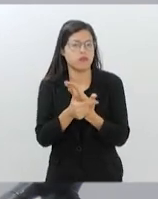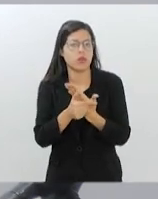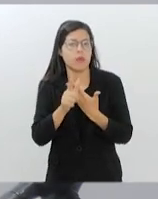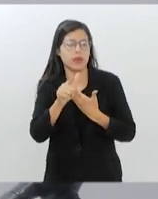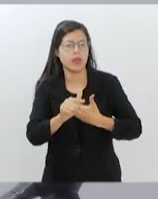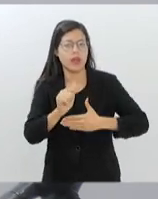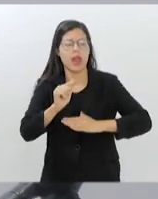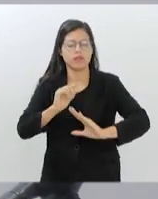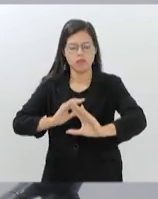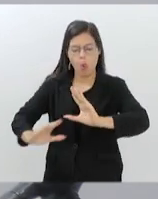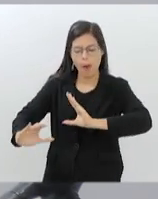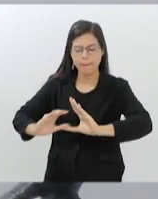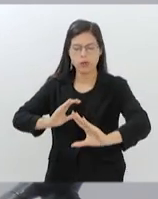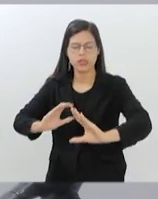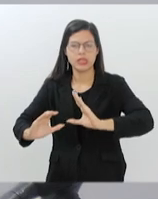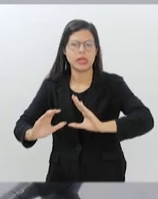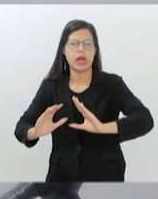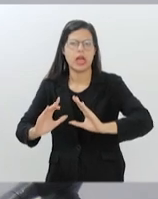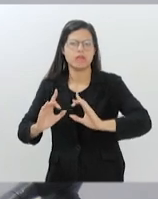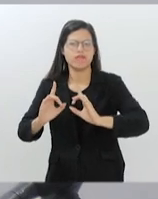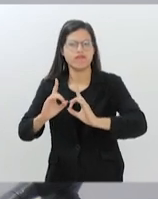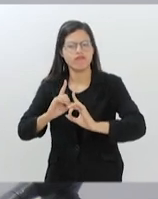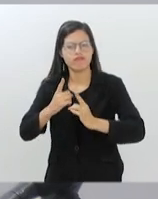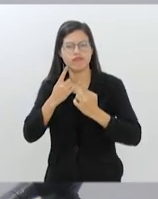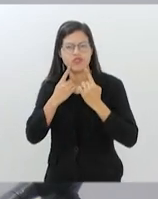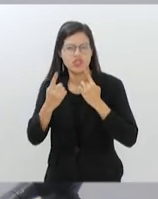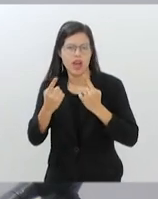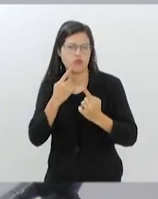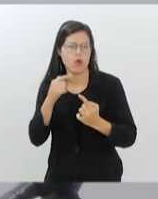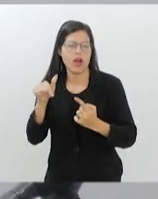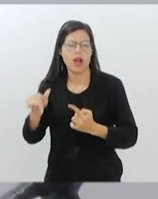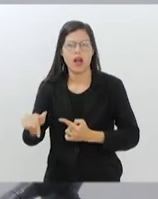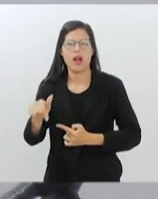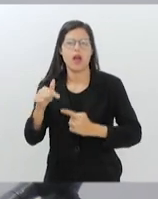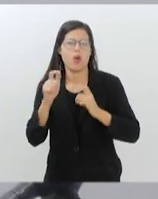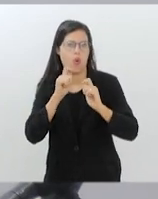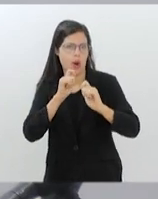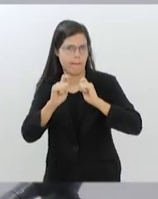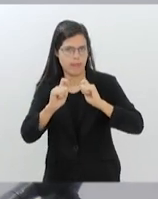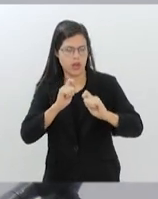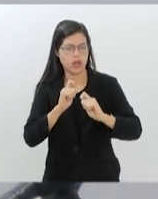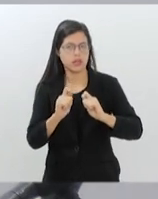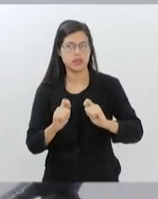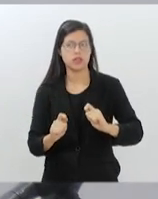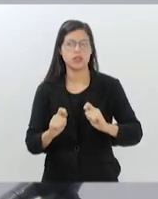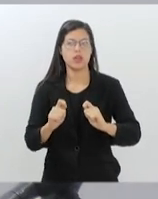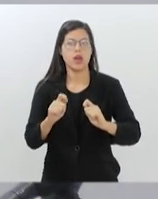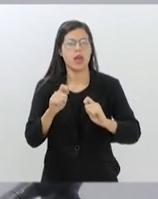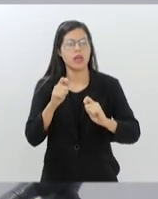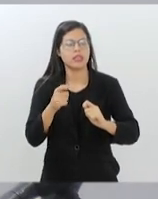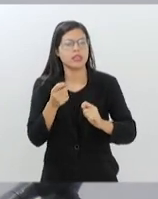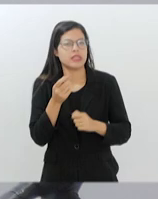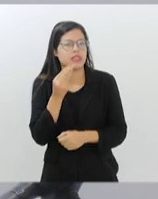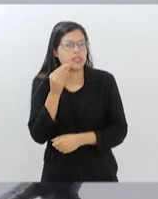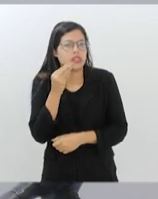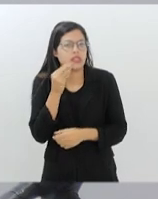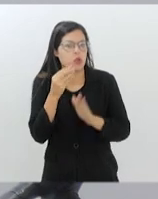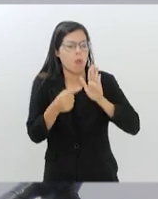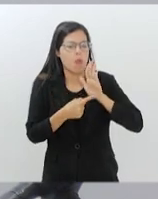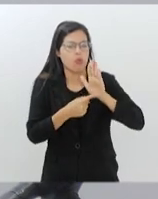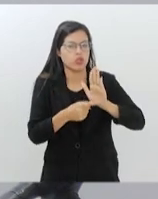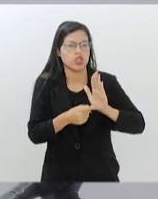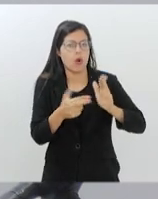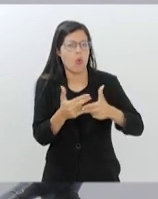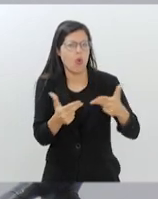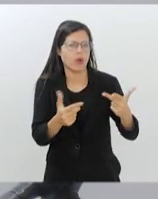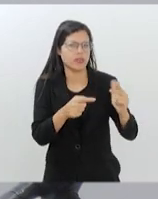imprensa existe a tarefa que é a a criação de conteúdo tentando vender algo positivo do governo que também é uma